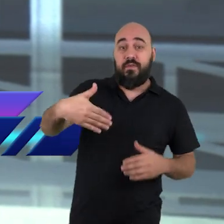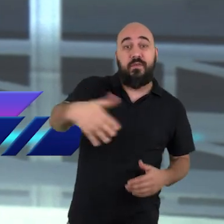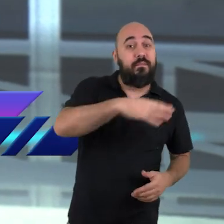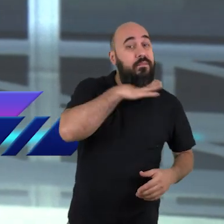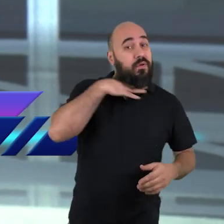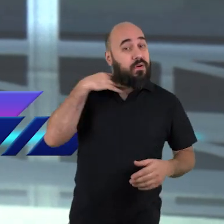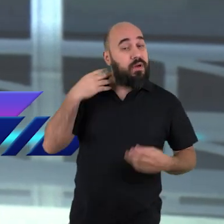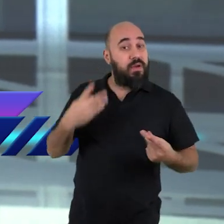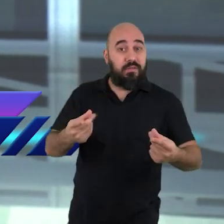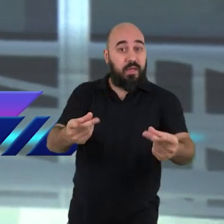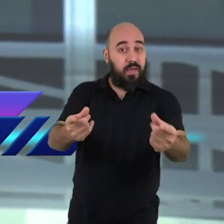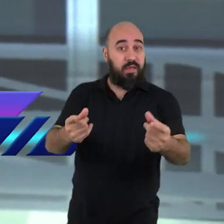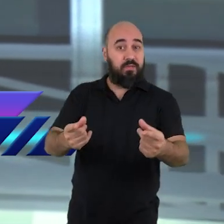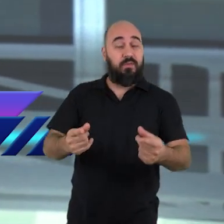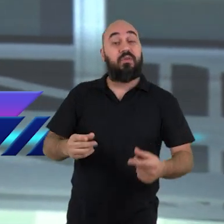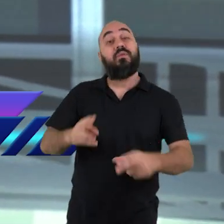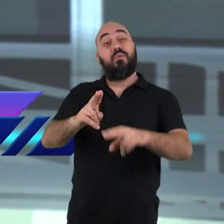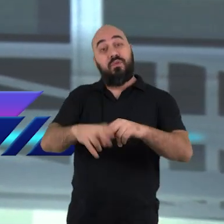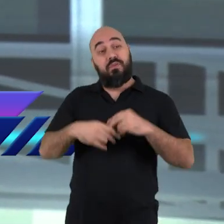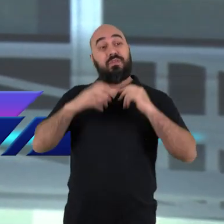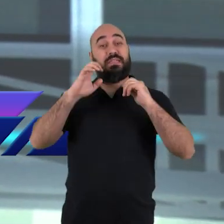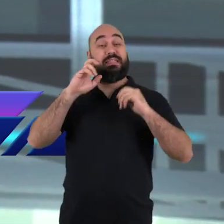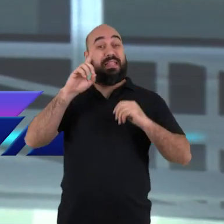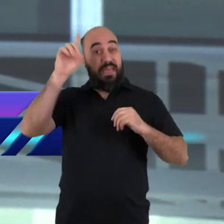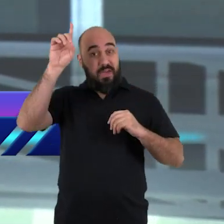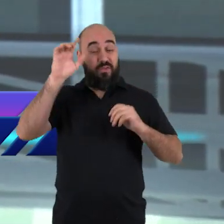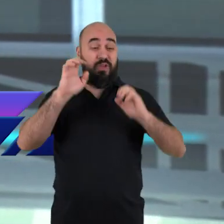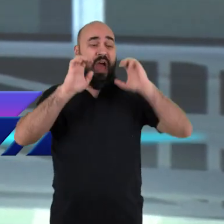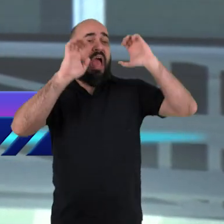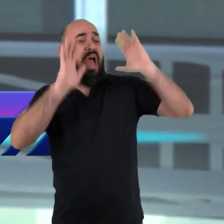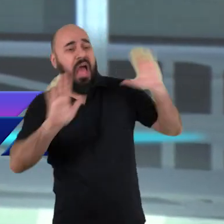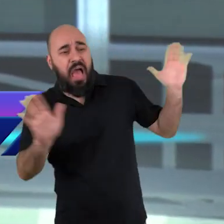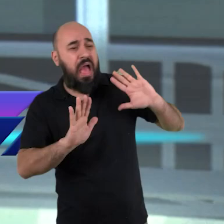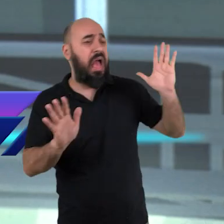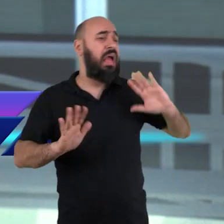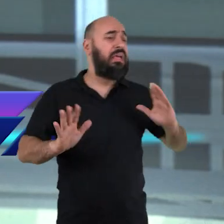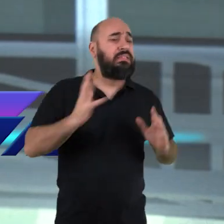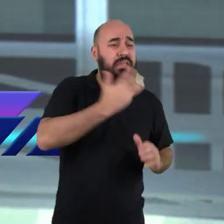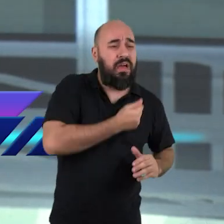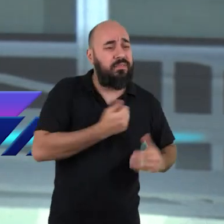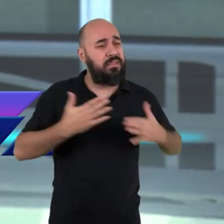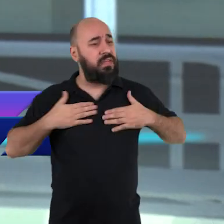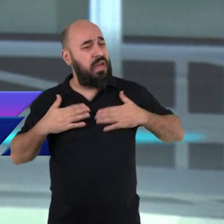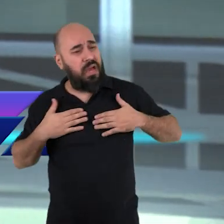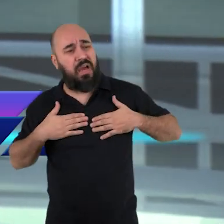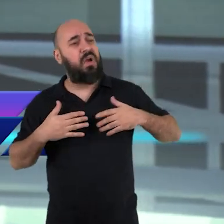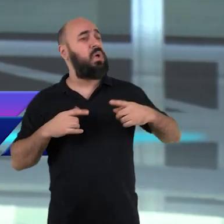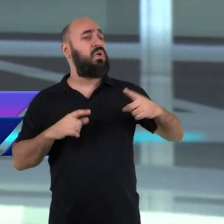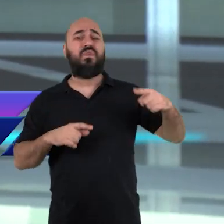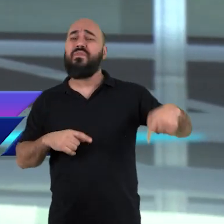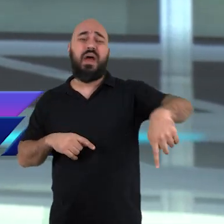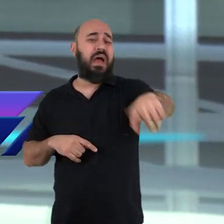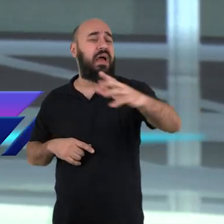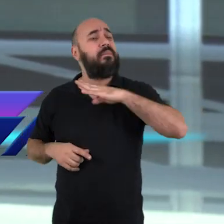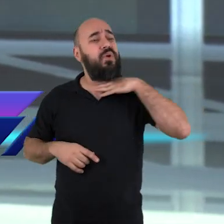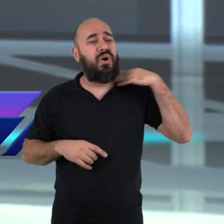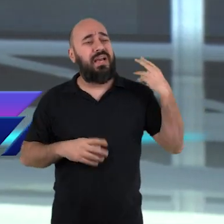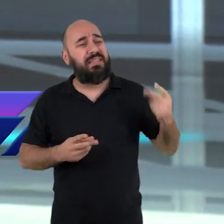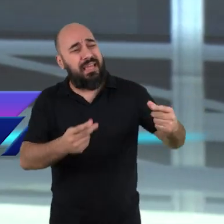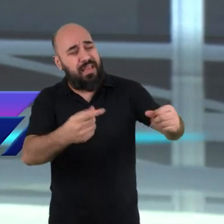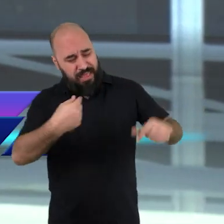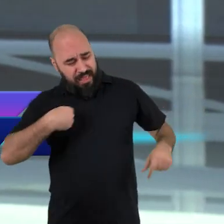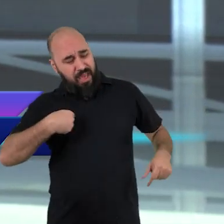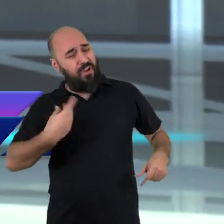que Deus está fazendo é gritando, literalmente, para o ser humano: não continue nesse caminho, não siga por